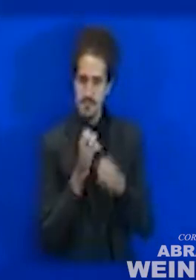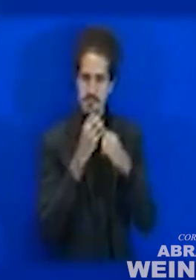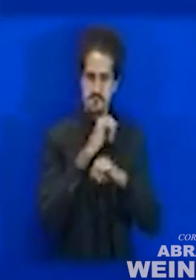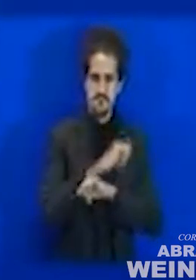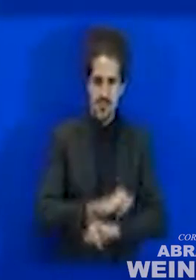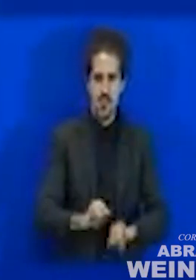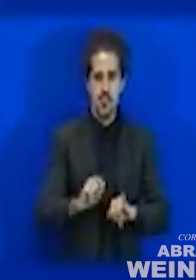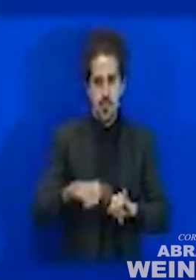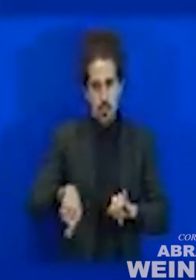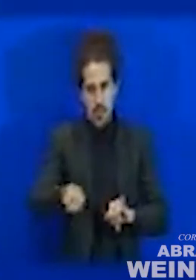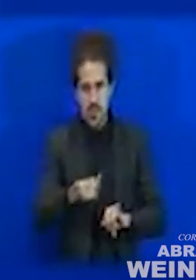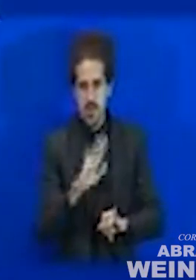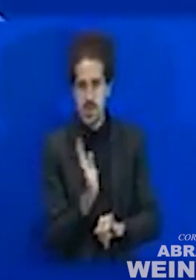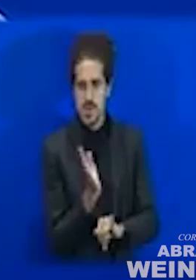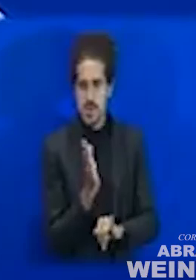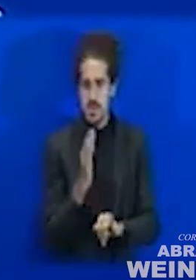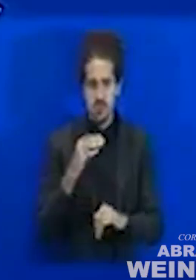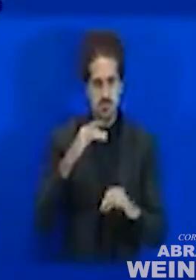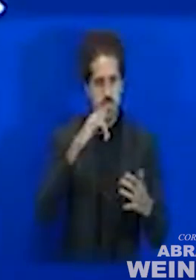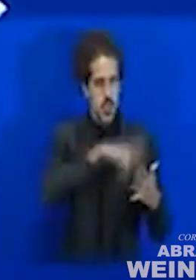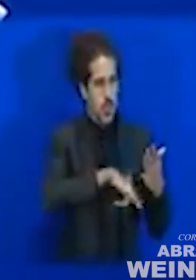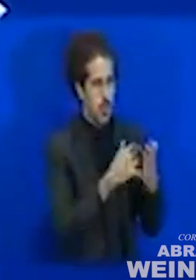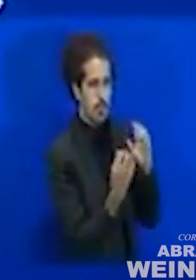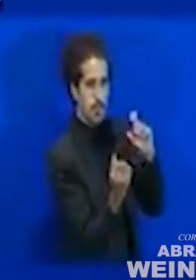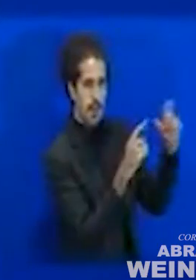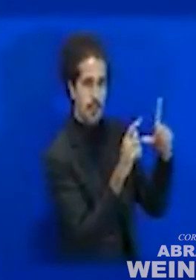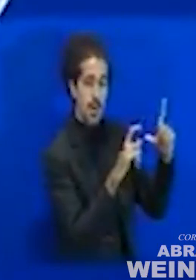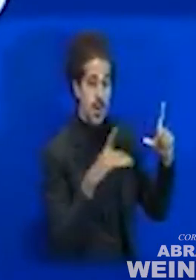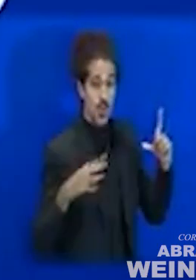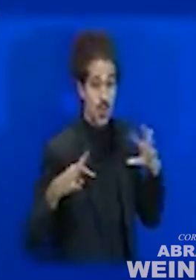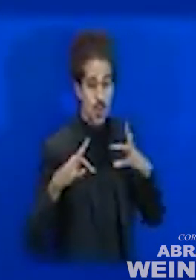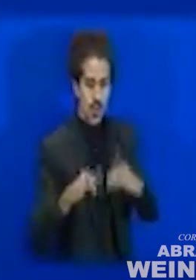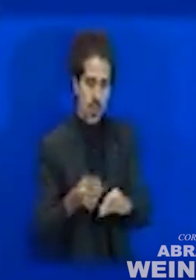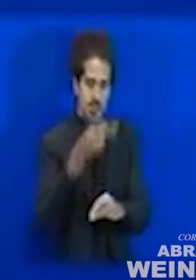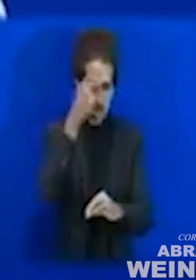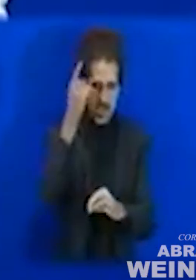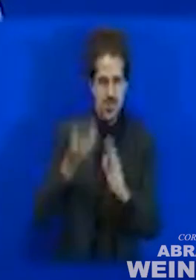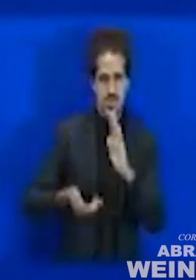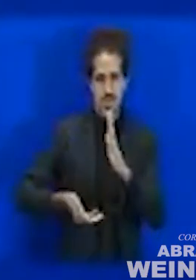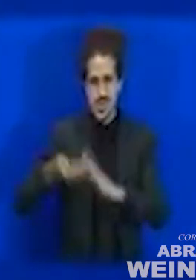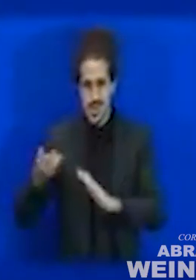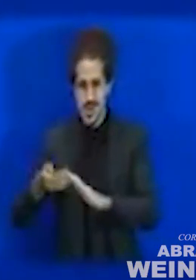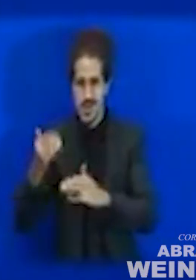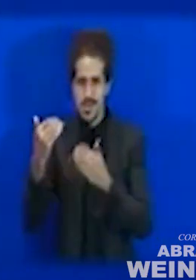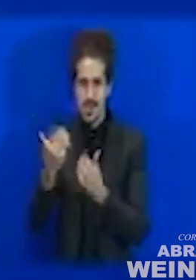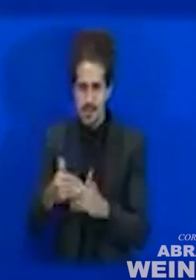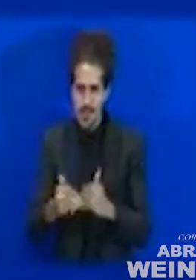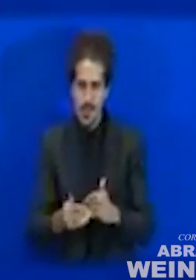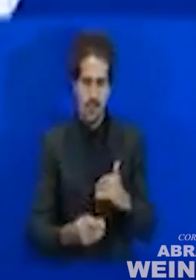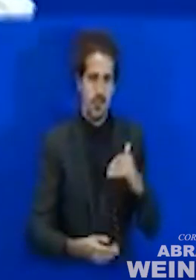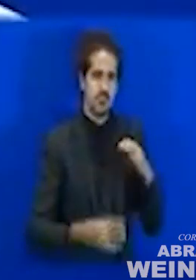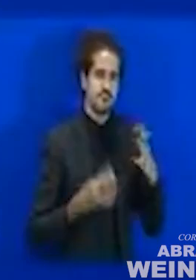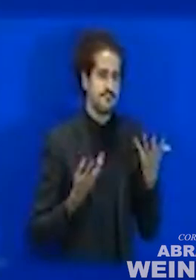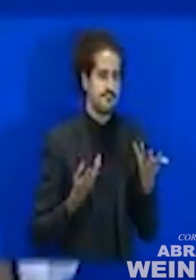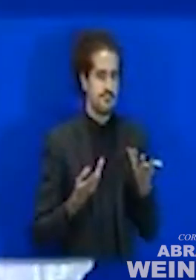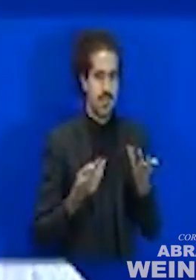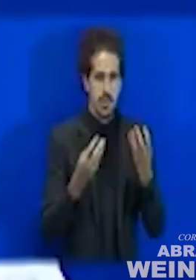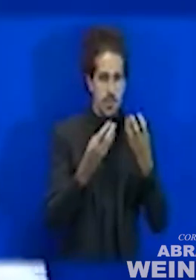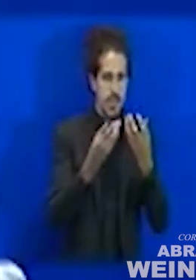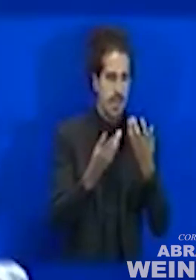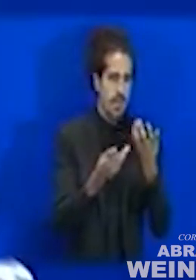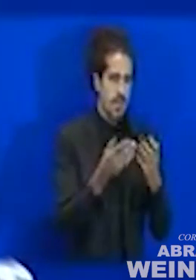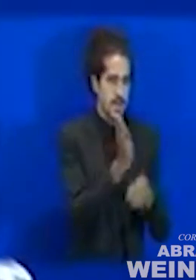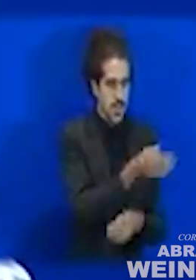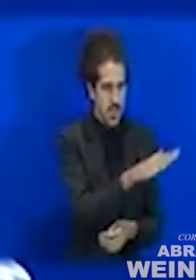material que está sendo disponibilizado. Todas as pessoas que foram retiradas, foram suspensas, saíram da prova, foram desqualificadas